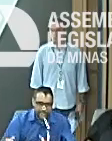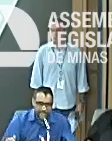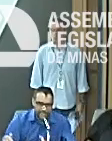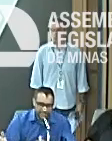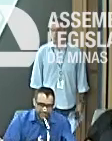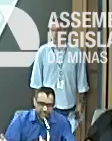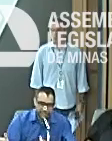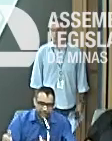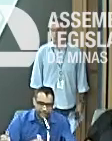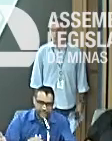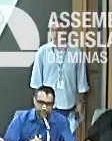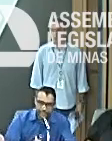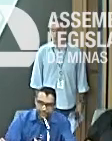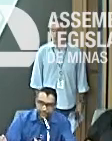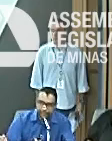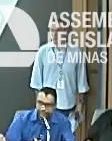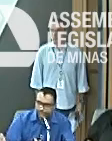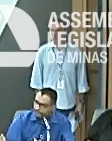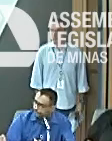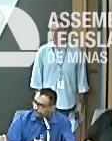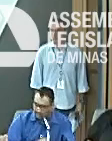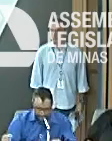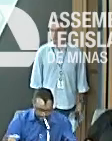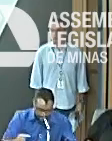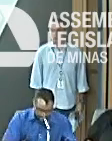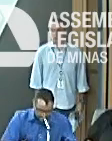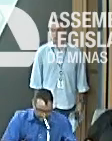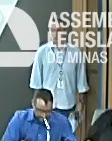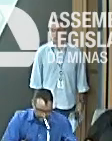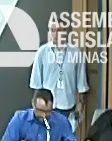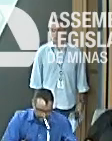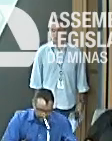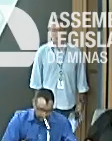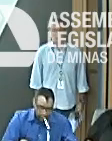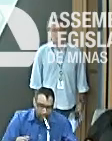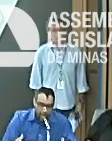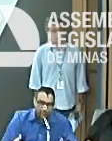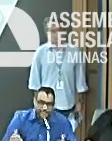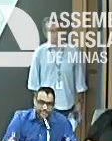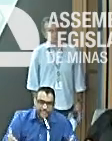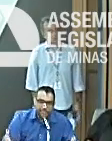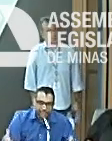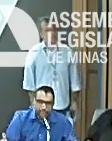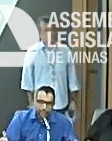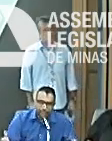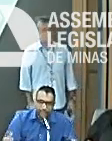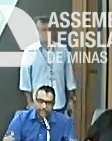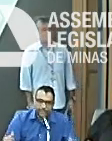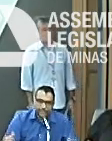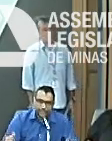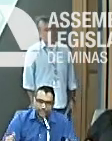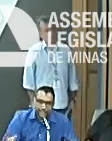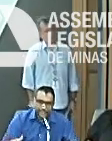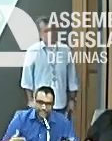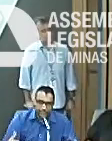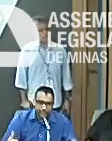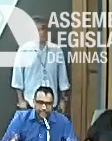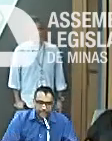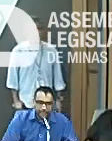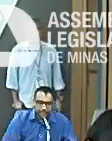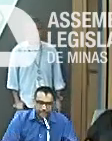nós somos agentes sócio educativos ou a um esquecimento né